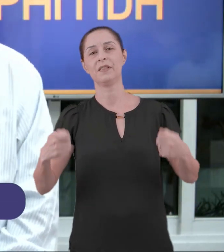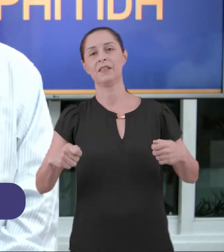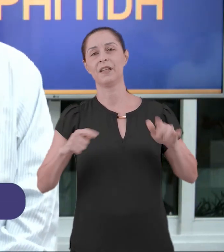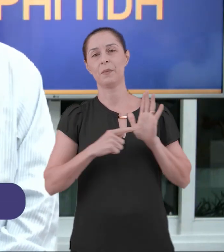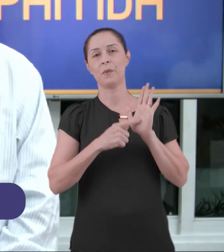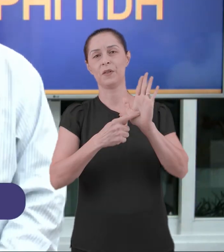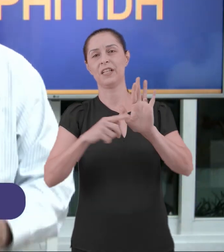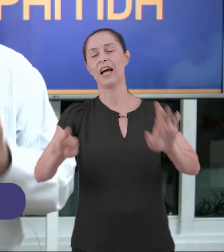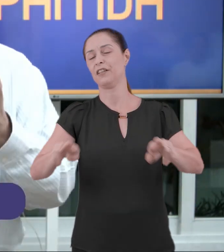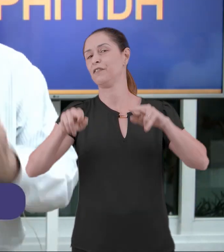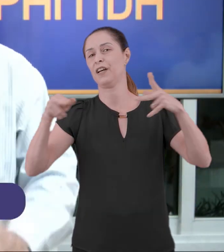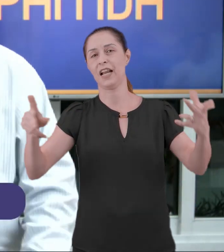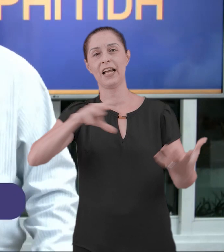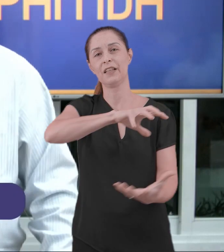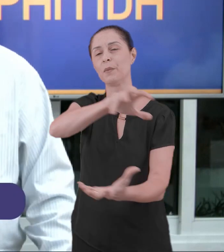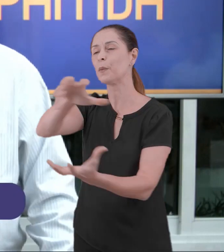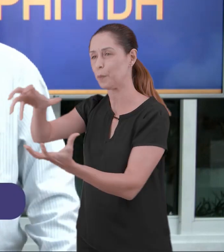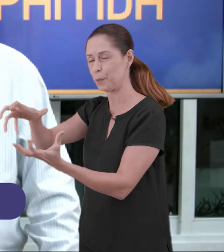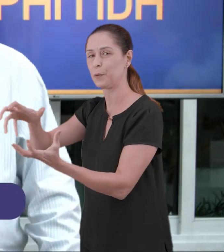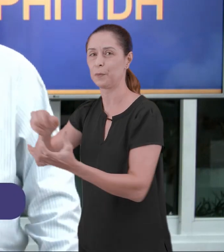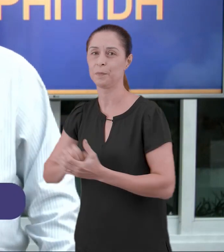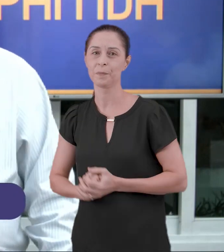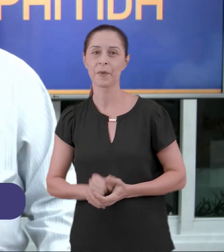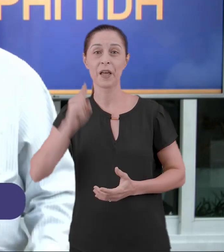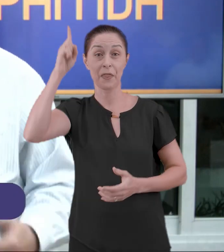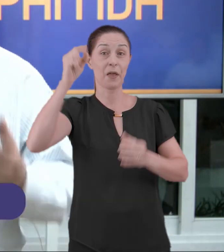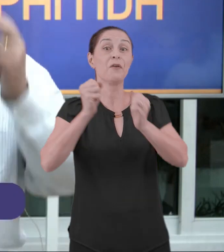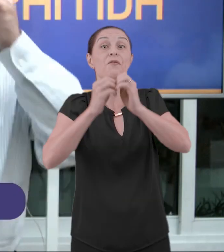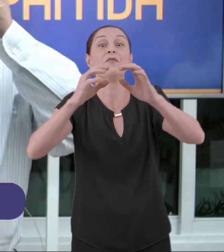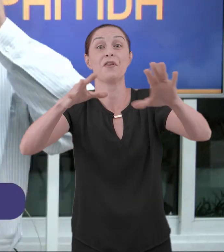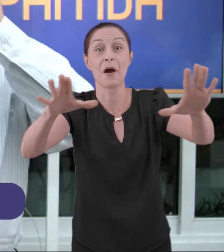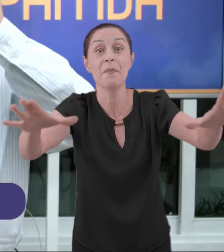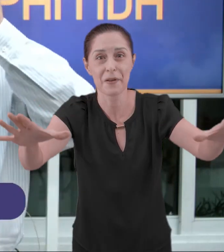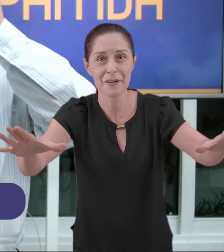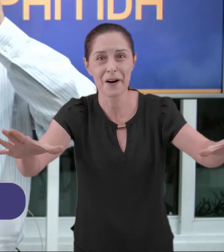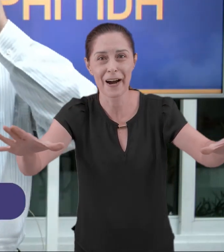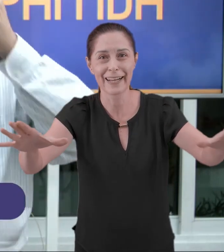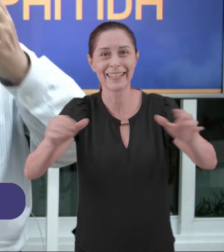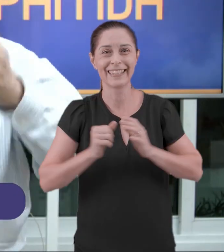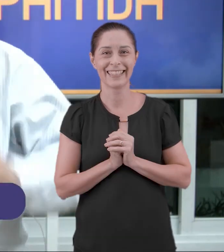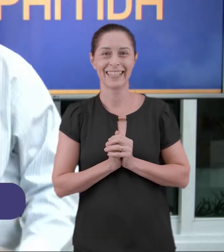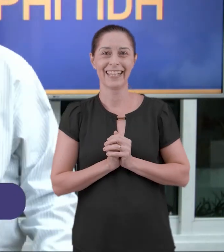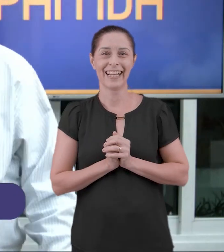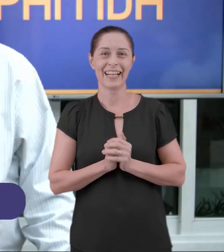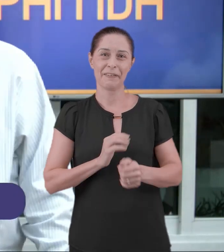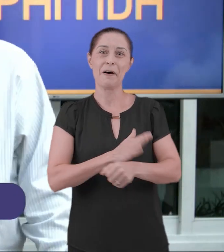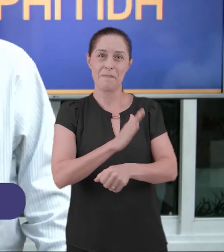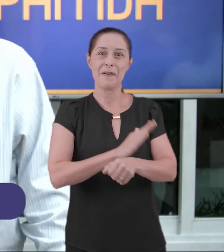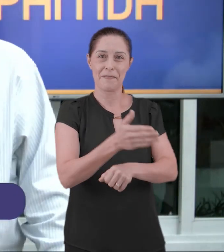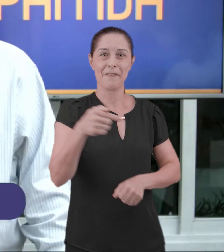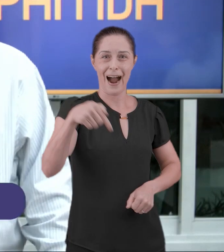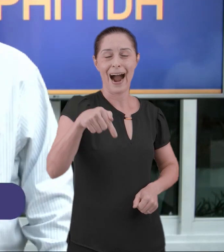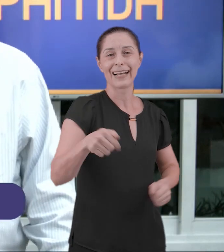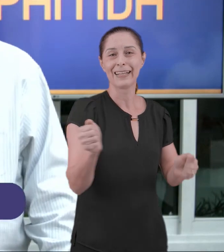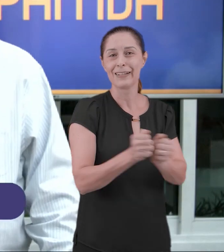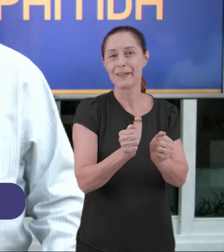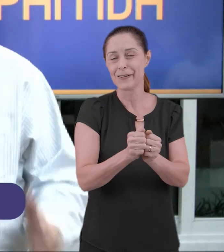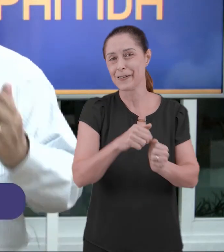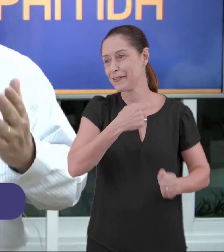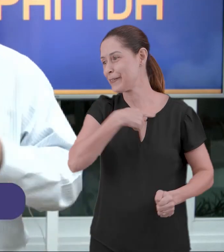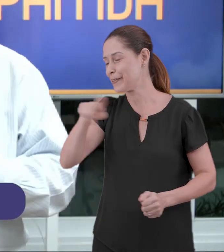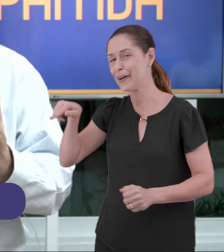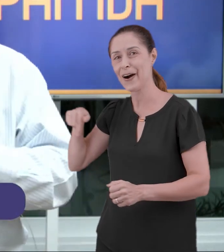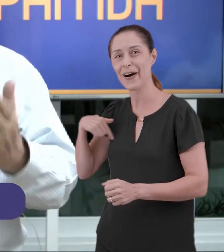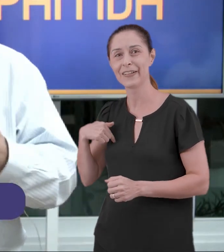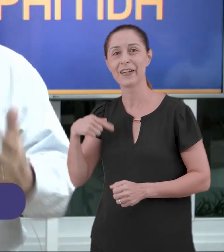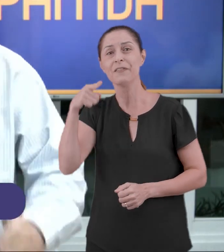Jesus. Que Deus abençoe você que está nos assistindo, que vai participar. Que Deus abençoe a sua família, você que